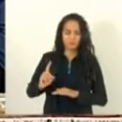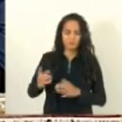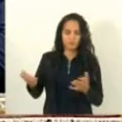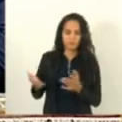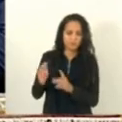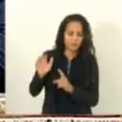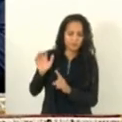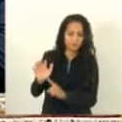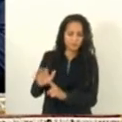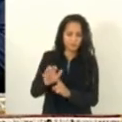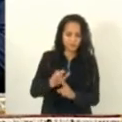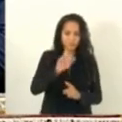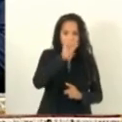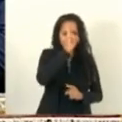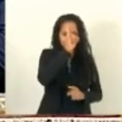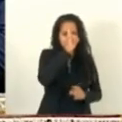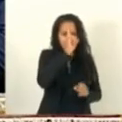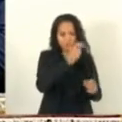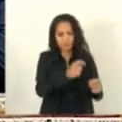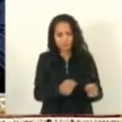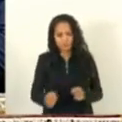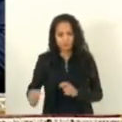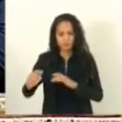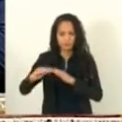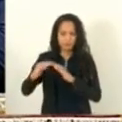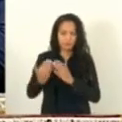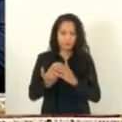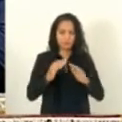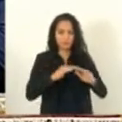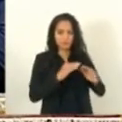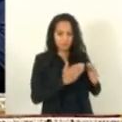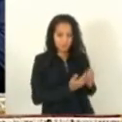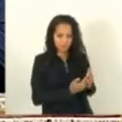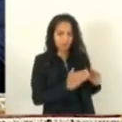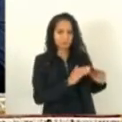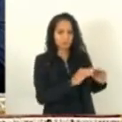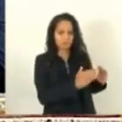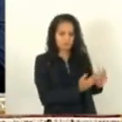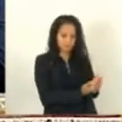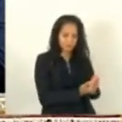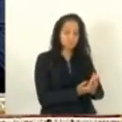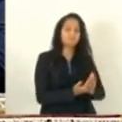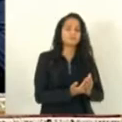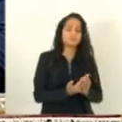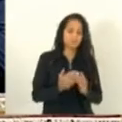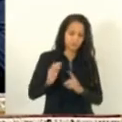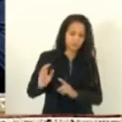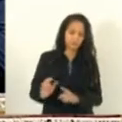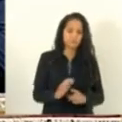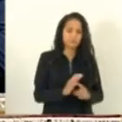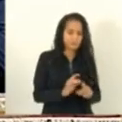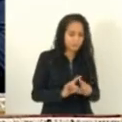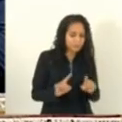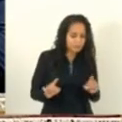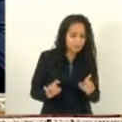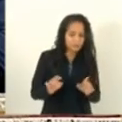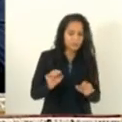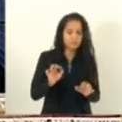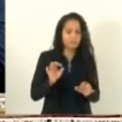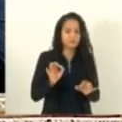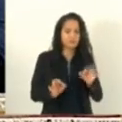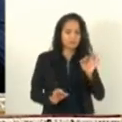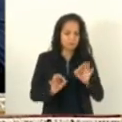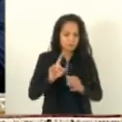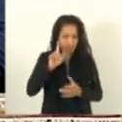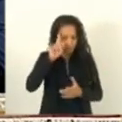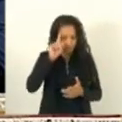gestão cotidiana das unidades escolares, fato que só é juridicamente viável